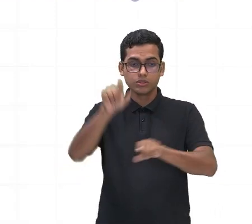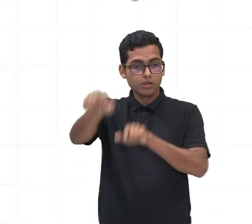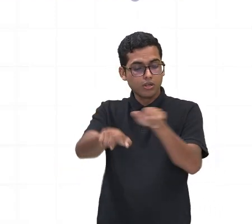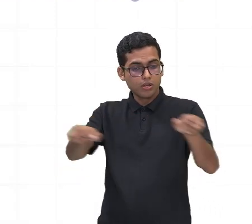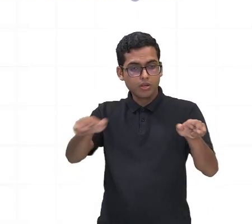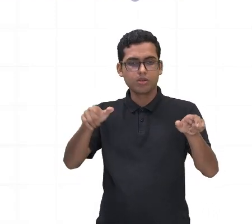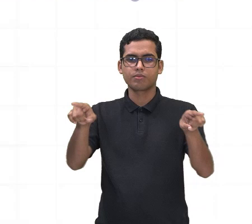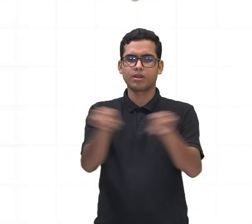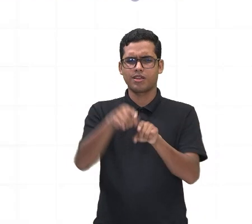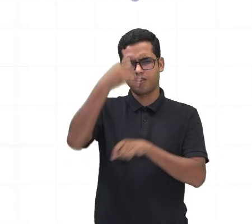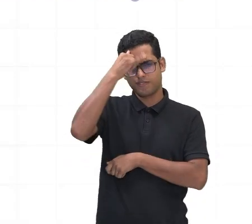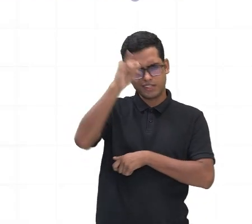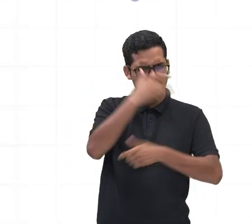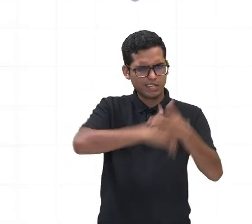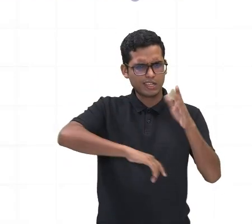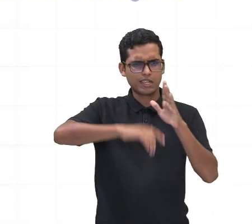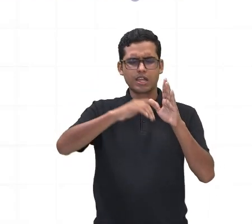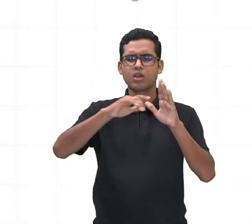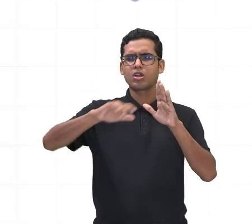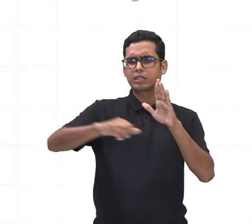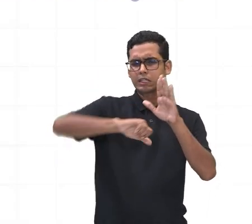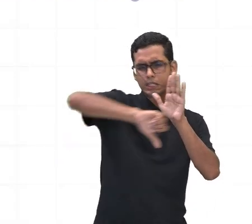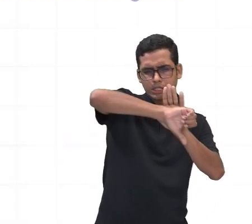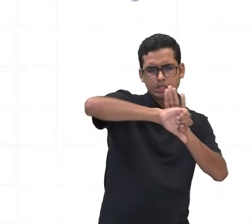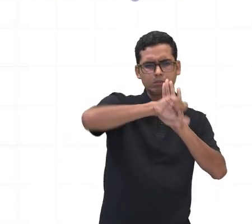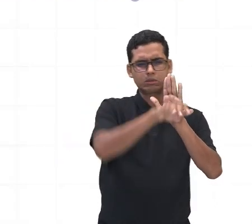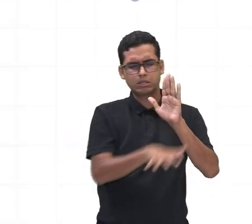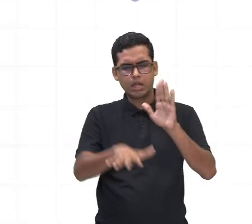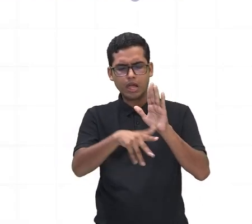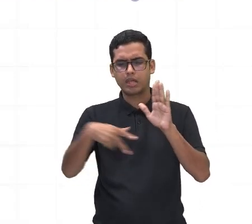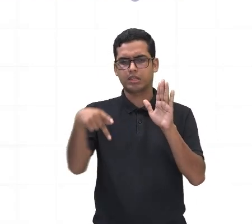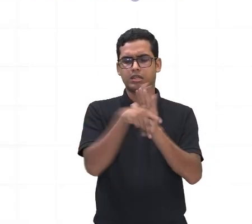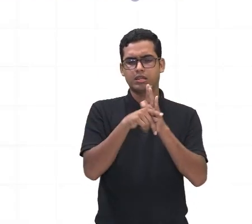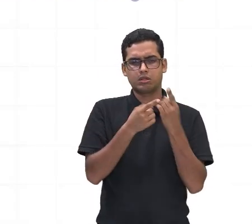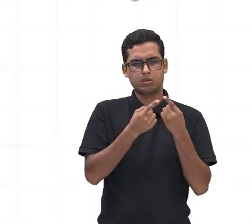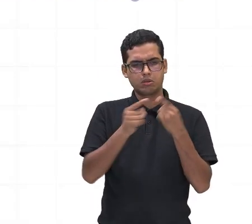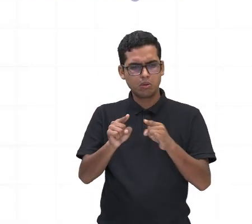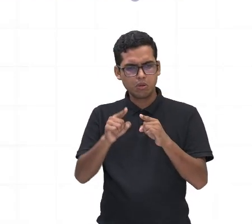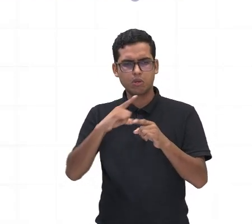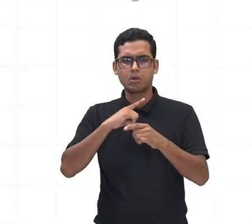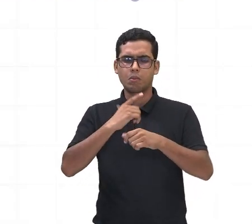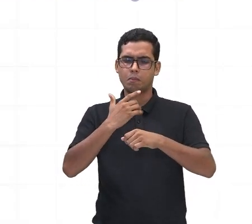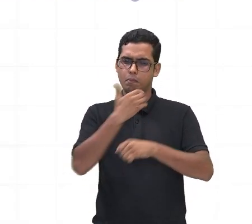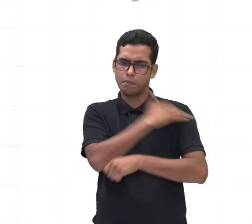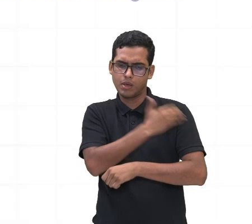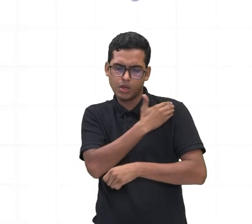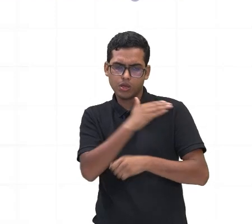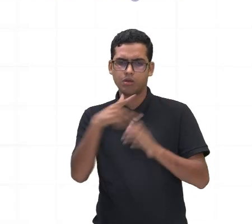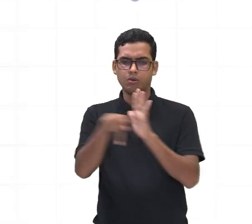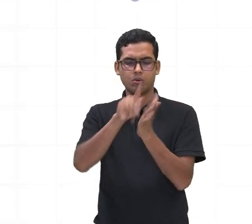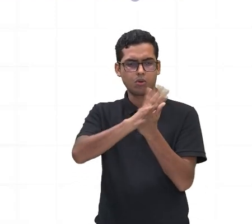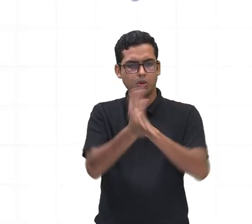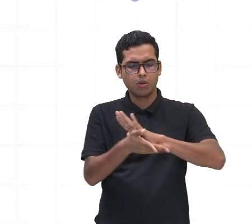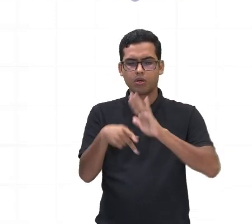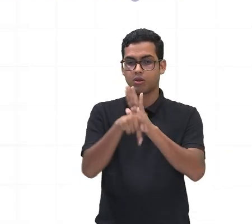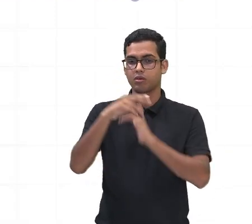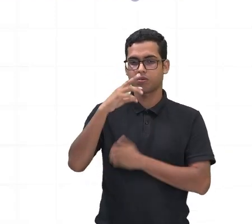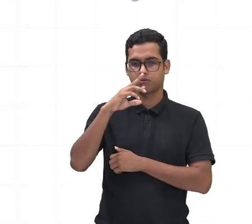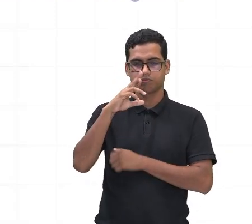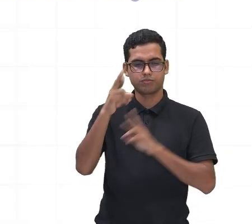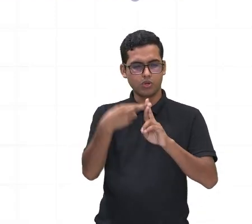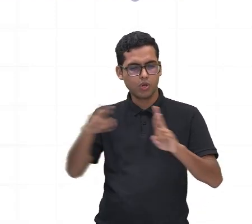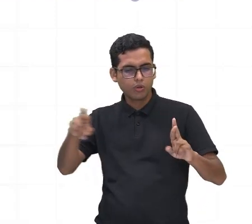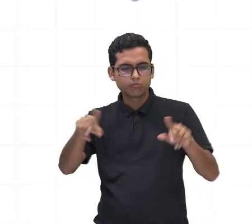é fundamental a intervenção do Estado, ou seja, do poder público,